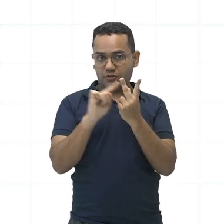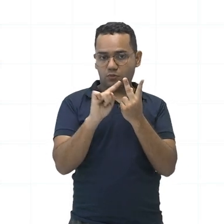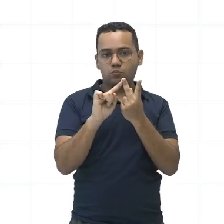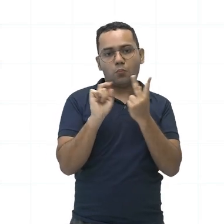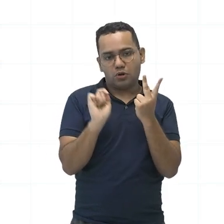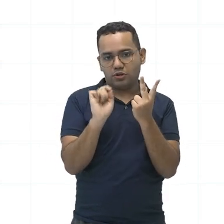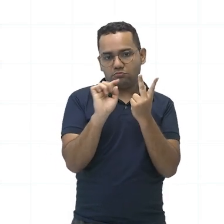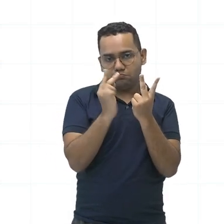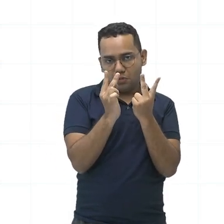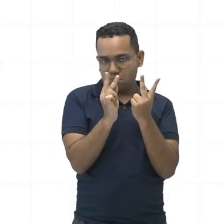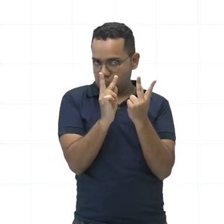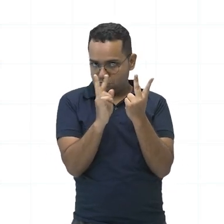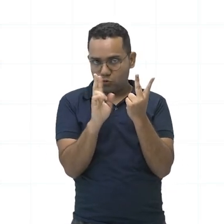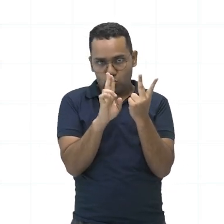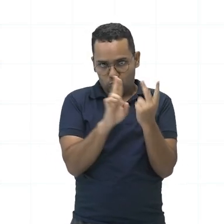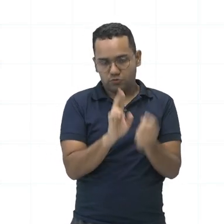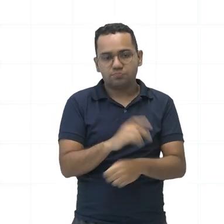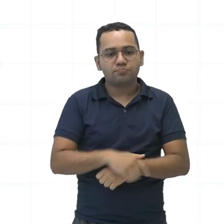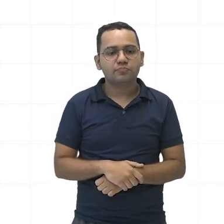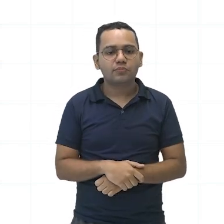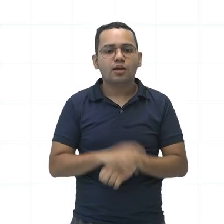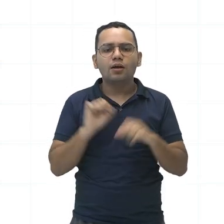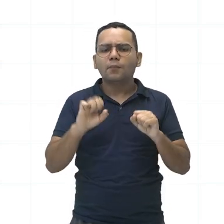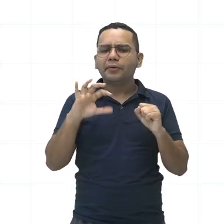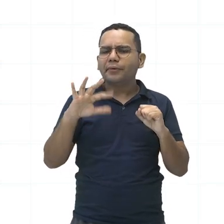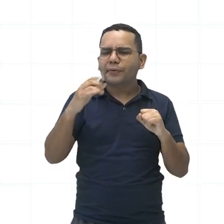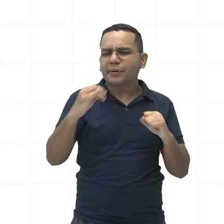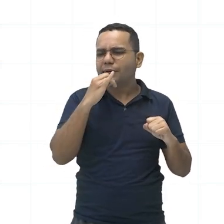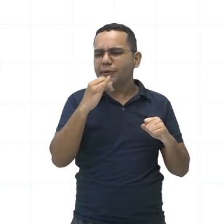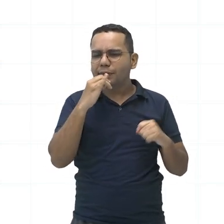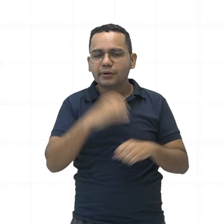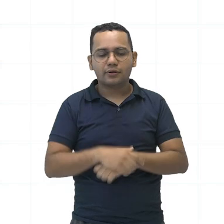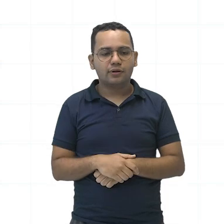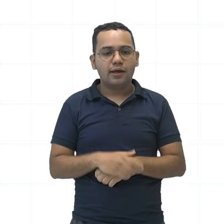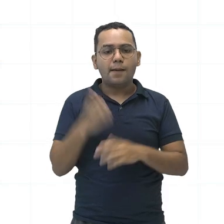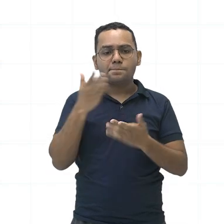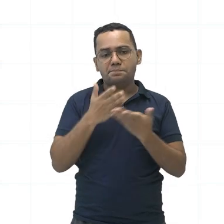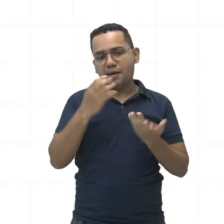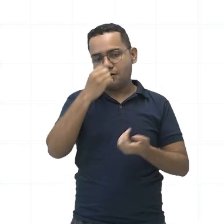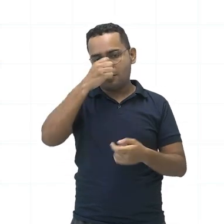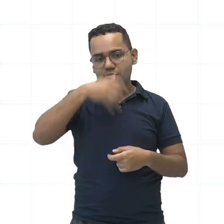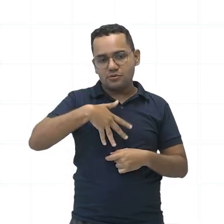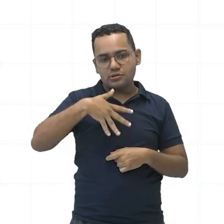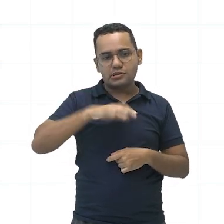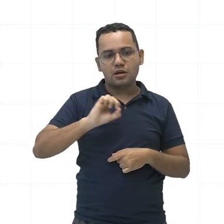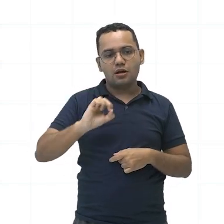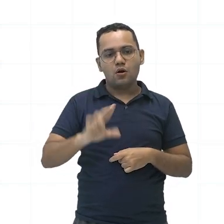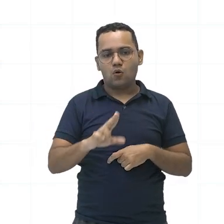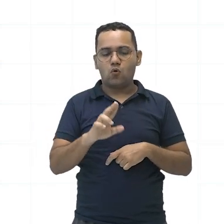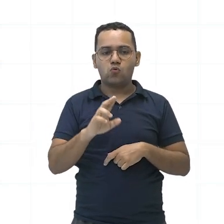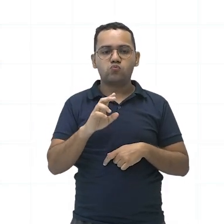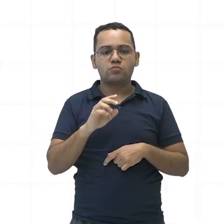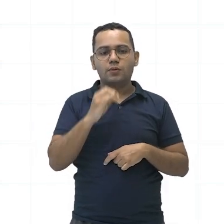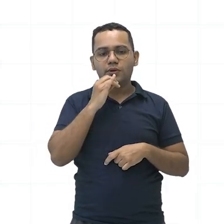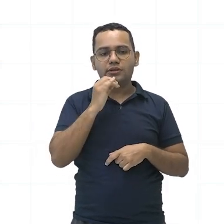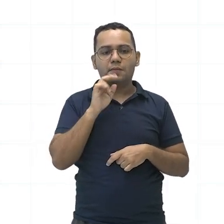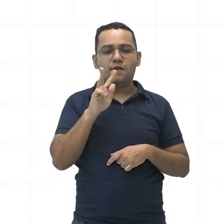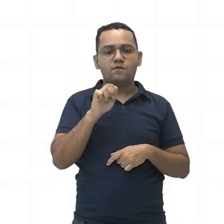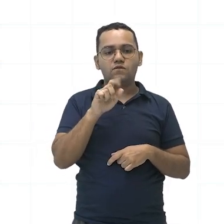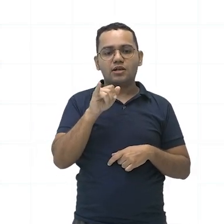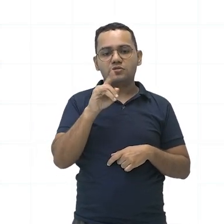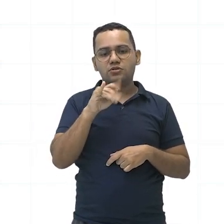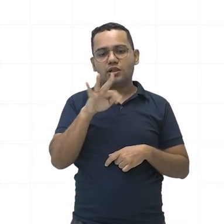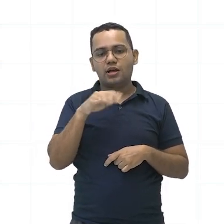ocorrer em decorrência de simples vasodilatação ou choque no nariz, que é a situação mais simples ali. Em um acidente mais